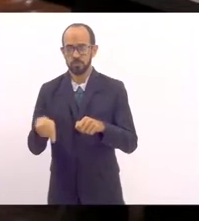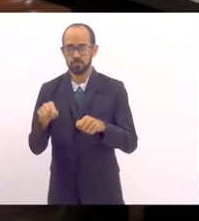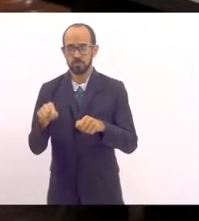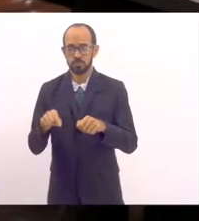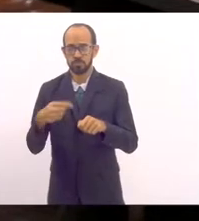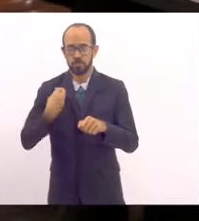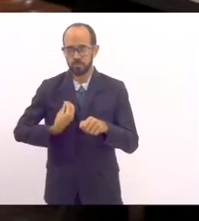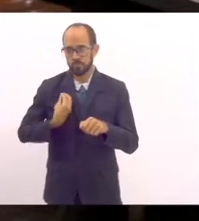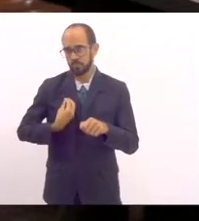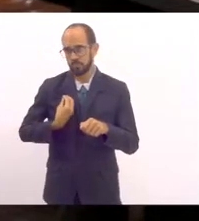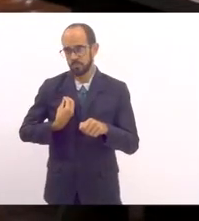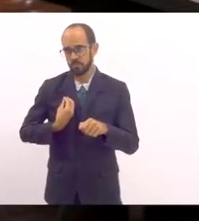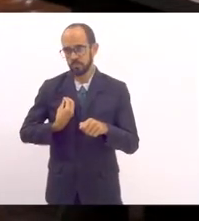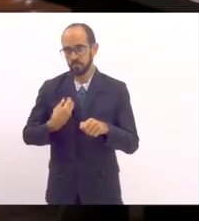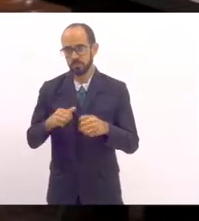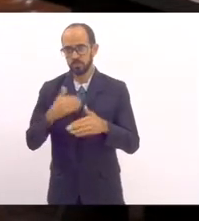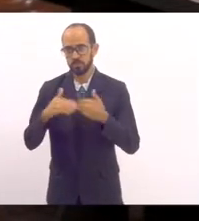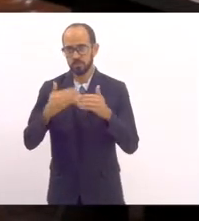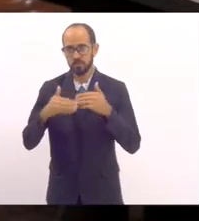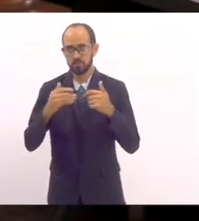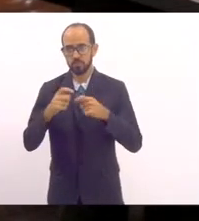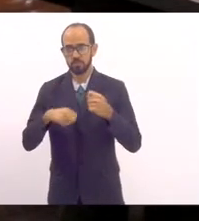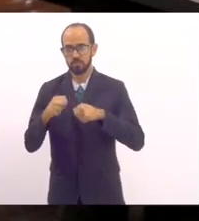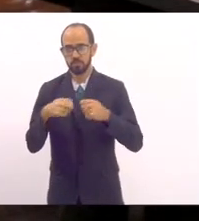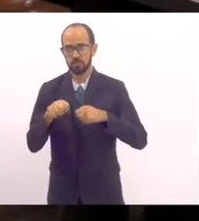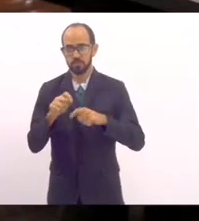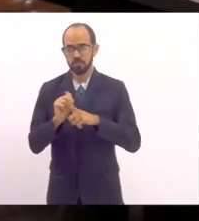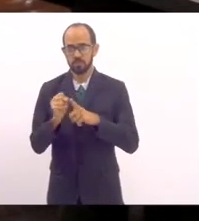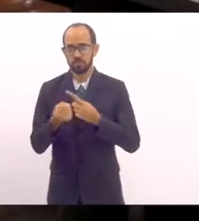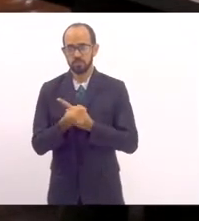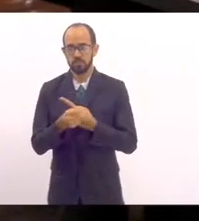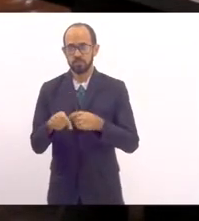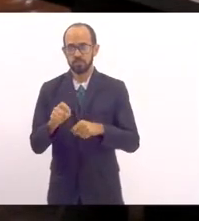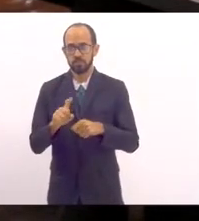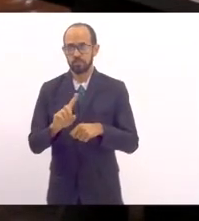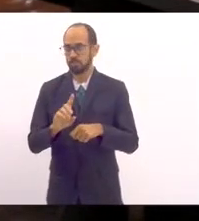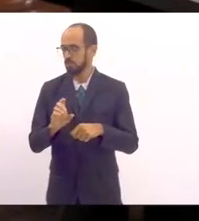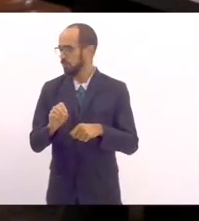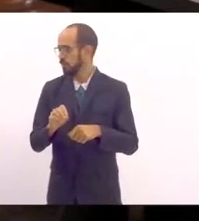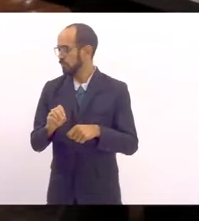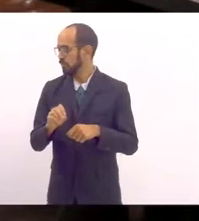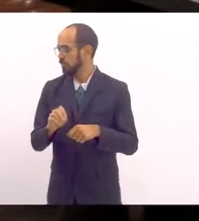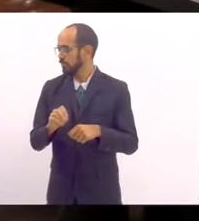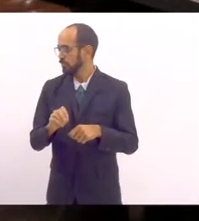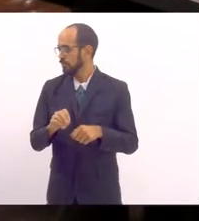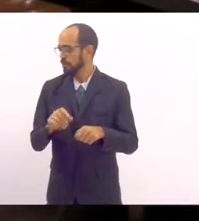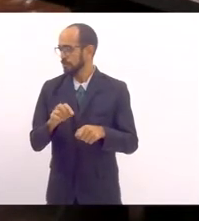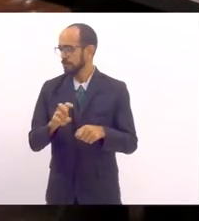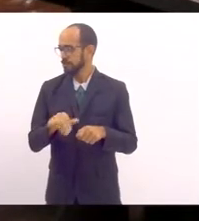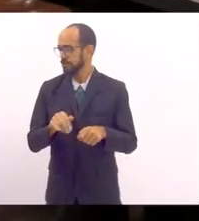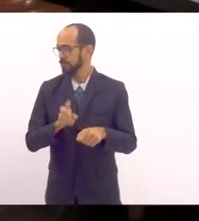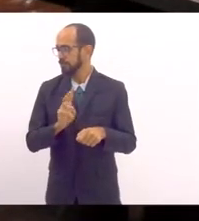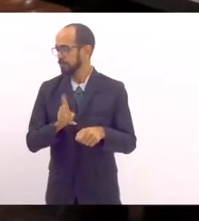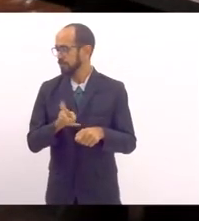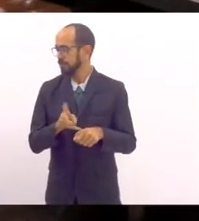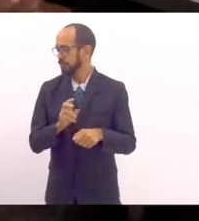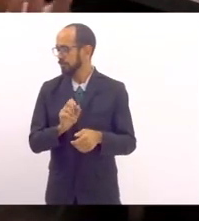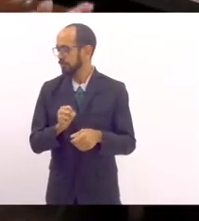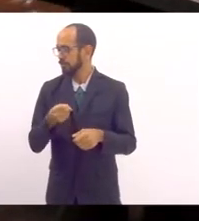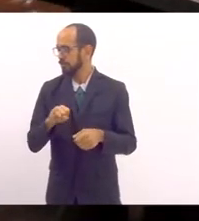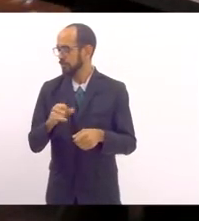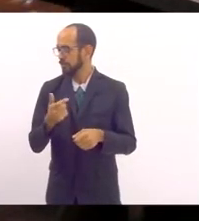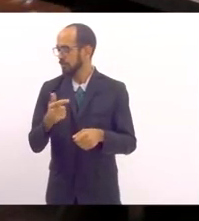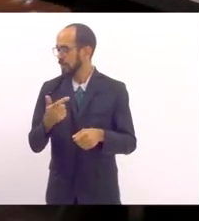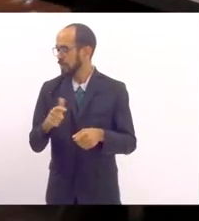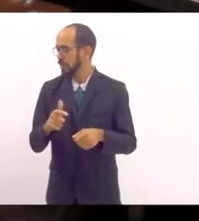política de desenvolvimento econômico e social ela não vai se concretizar se a gente não ouvir todos os atores